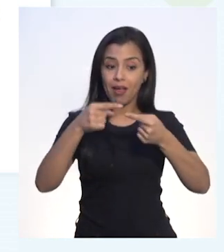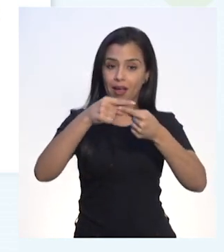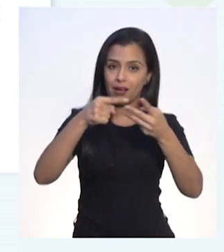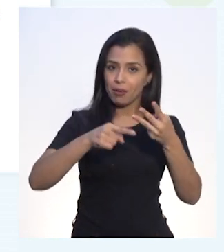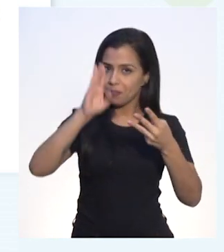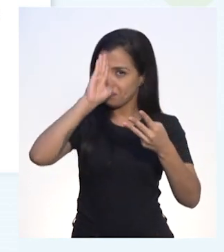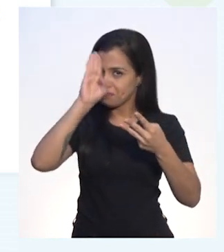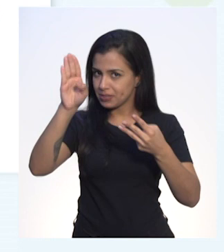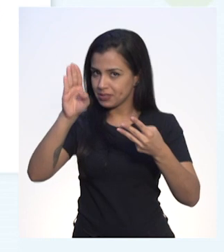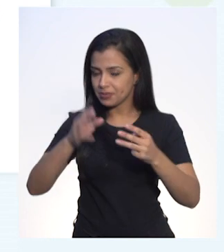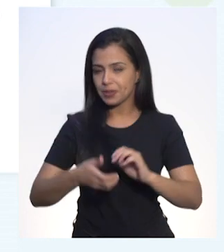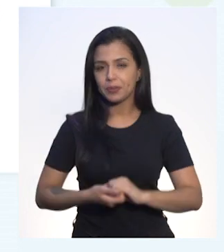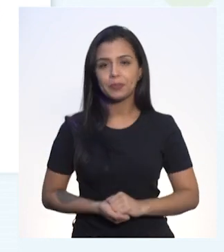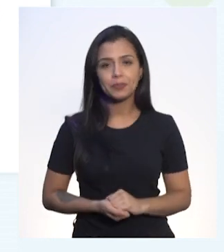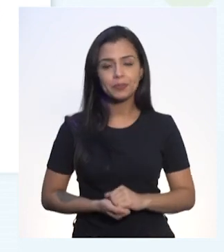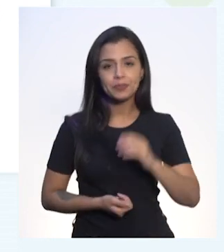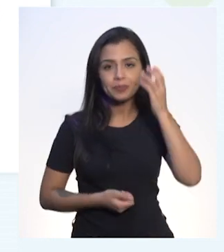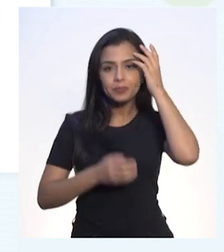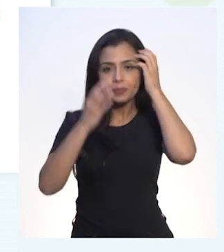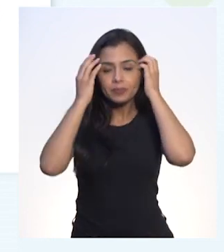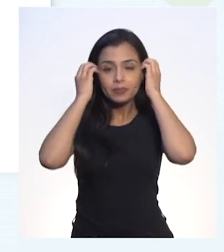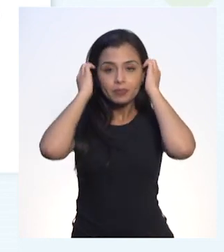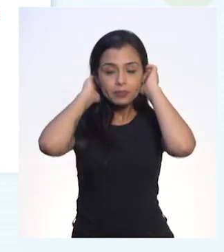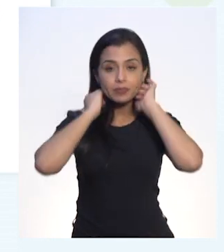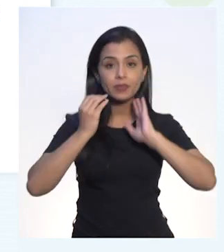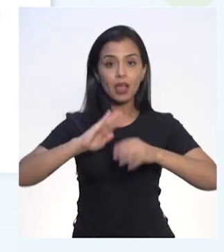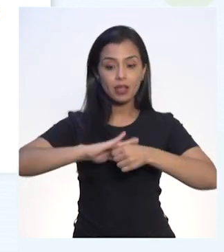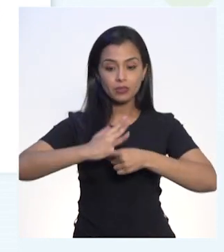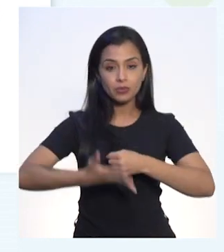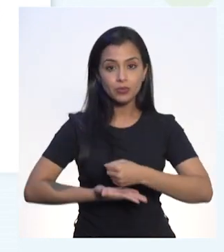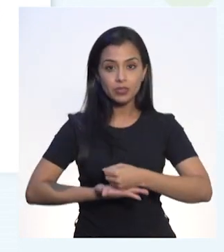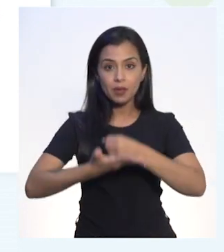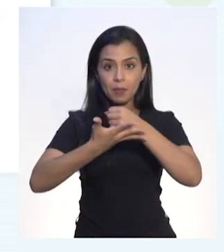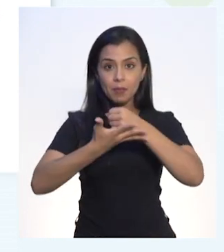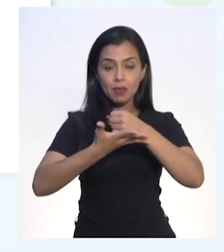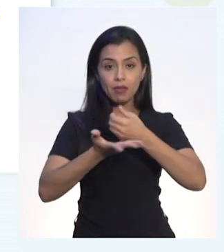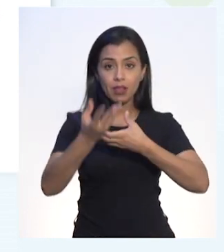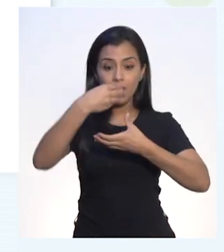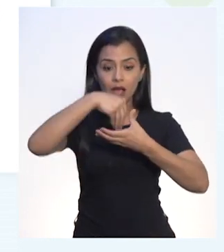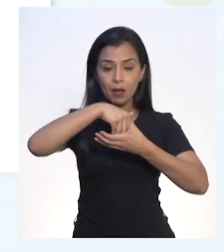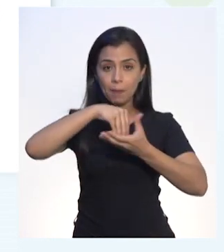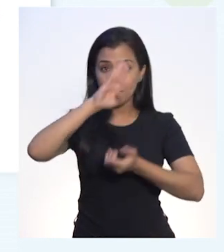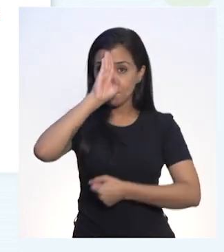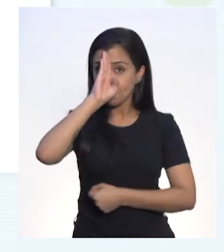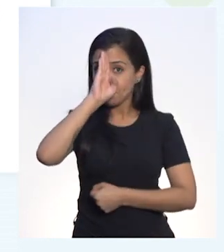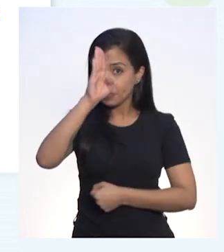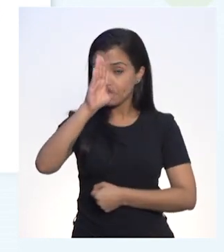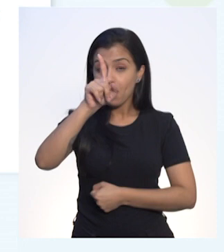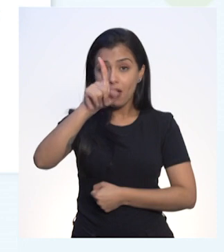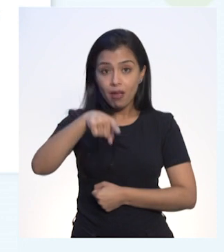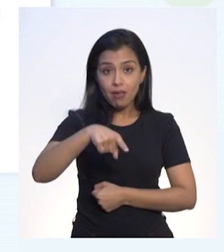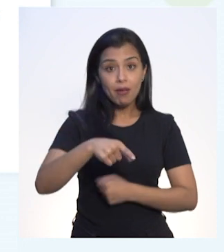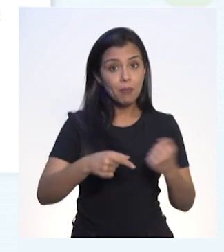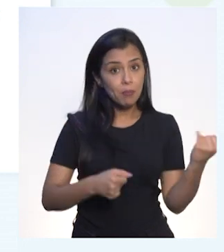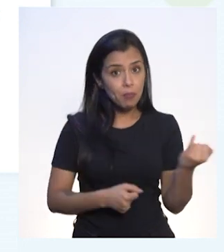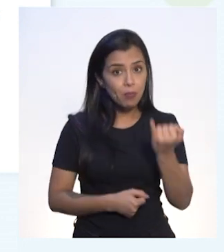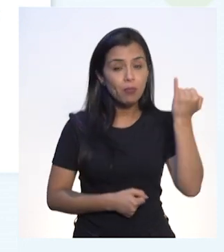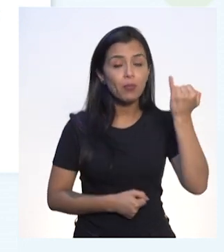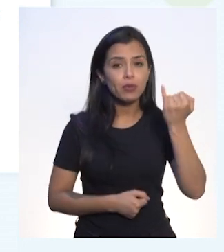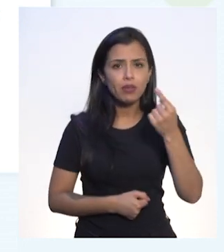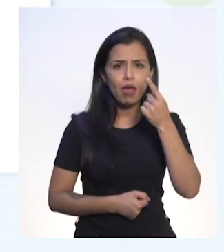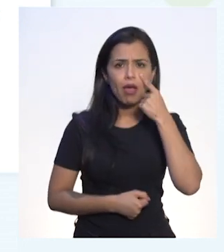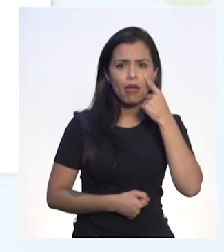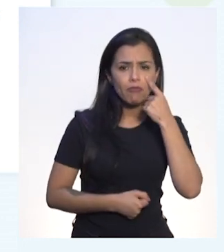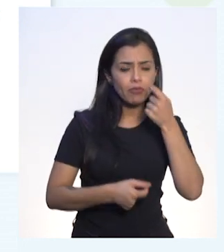elementos principais. A genuína sustentabilidade se encontra no centro e será importante considerar cada um